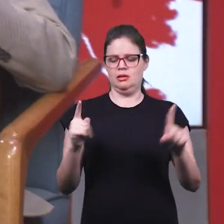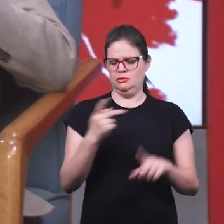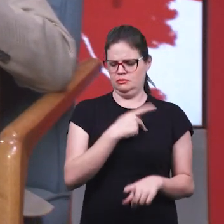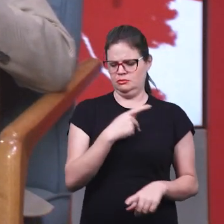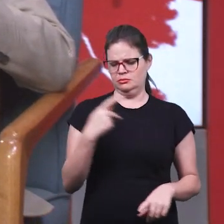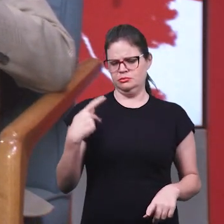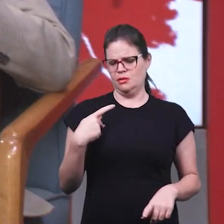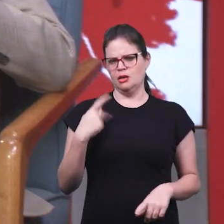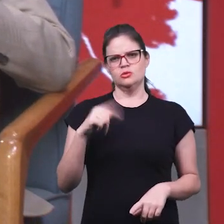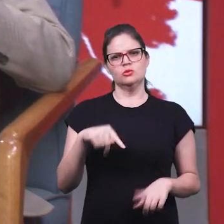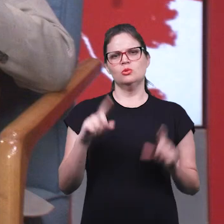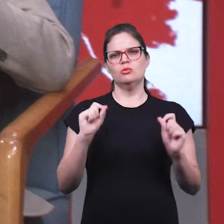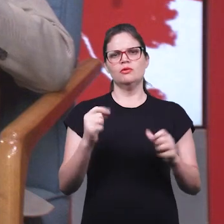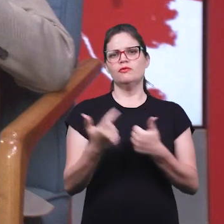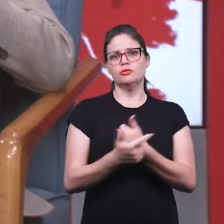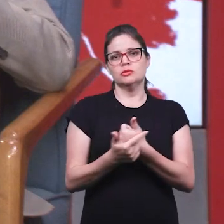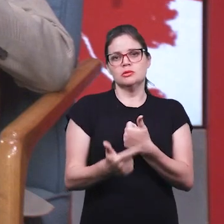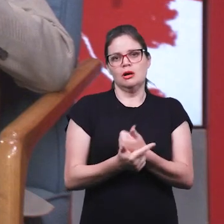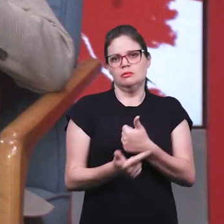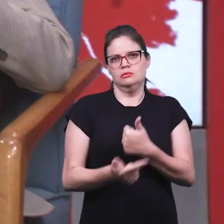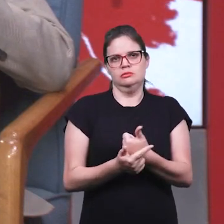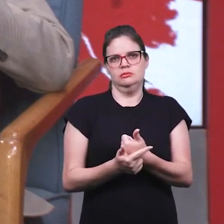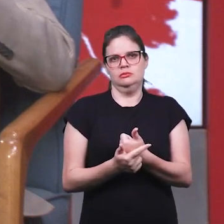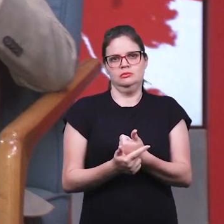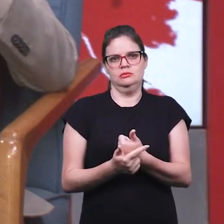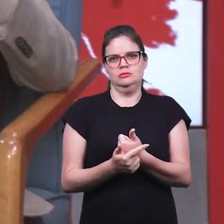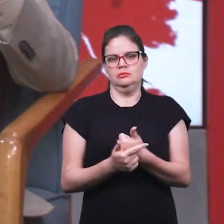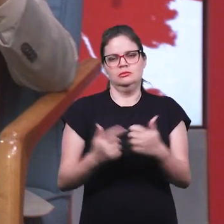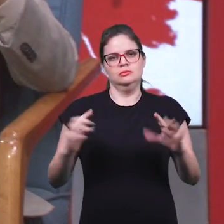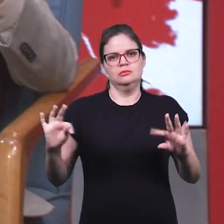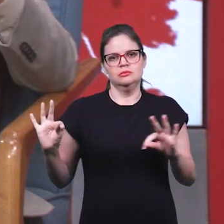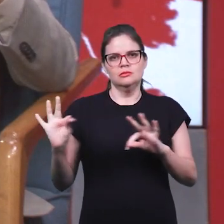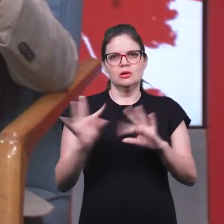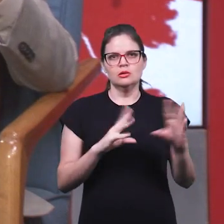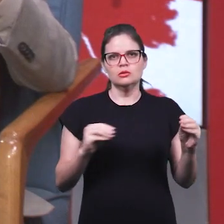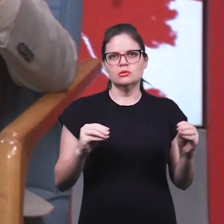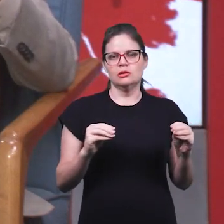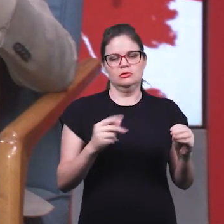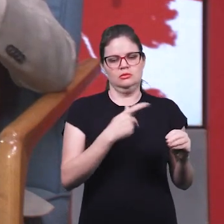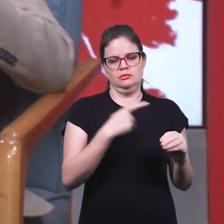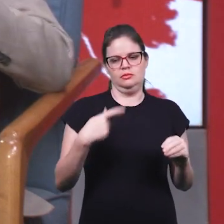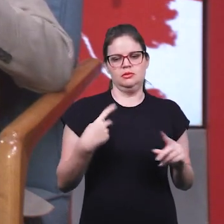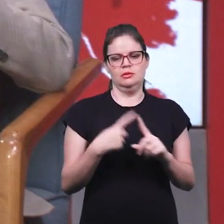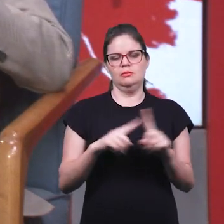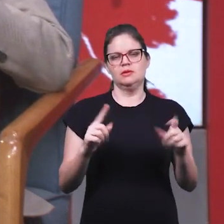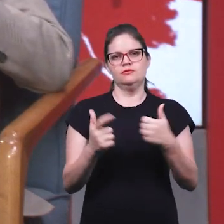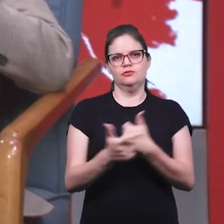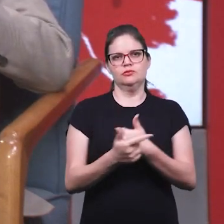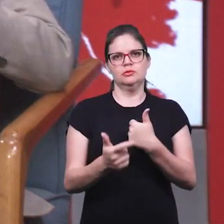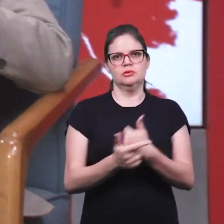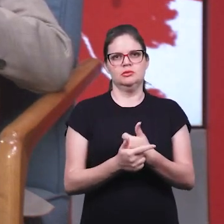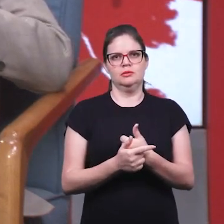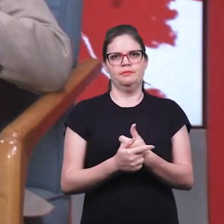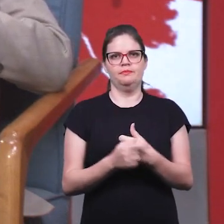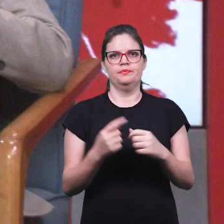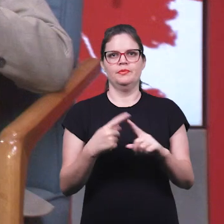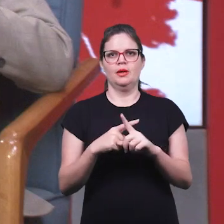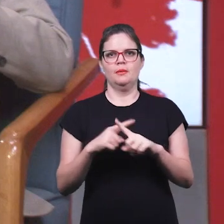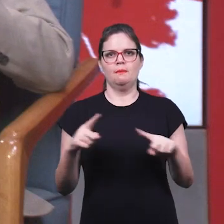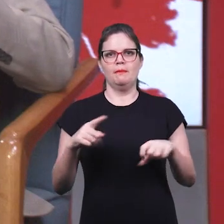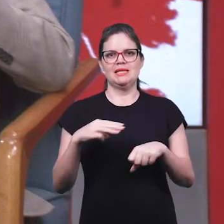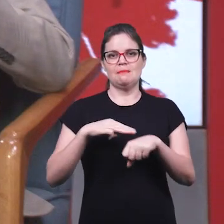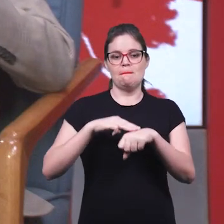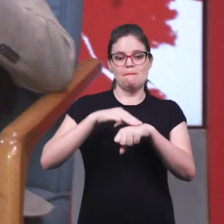para nós é uma função. Então todos são chamados de pastor, mas é claro que